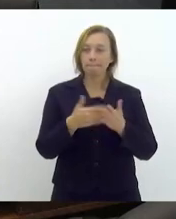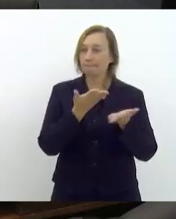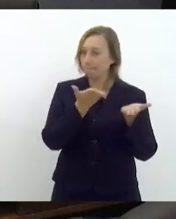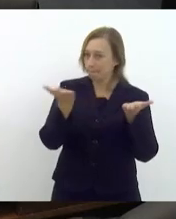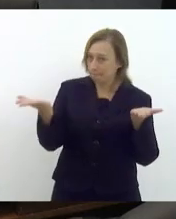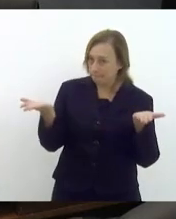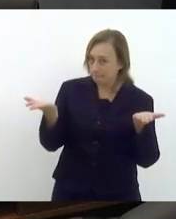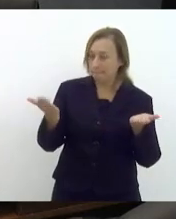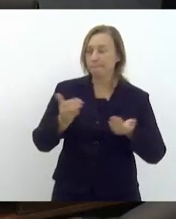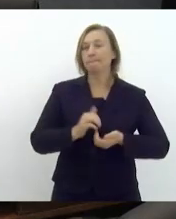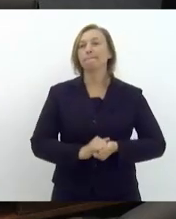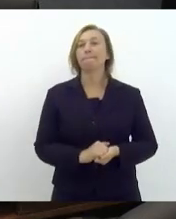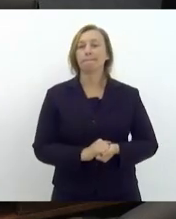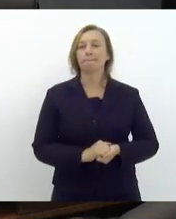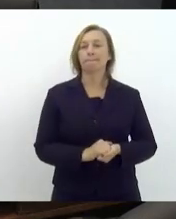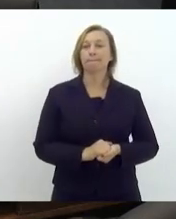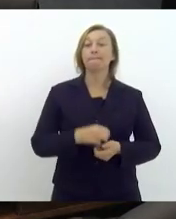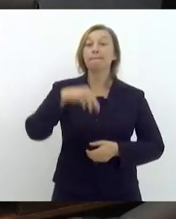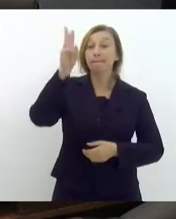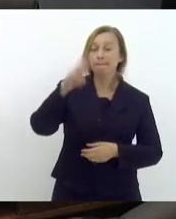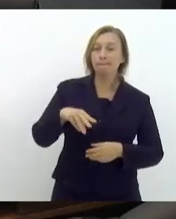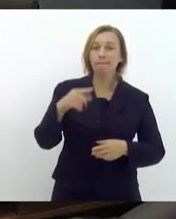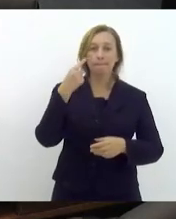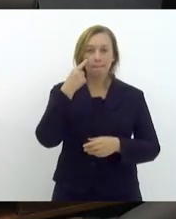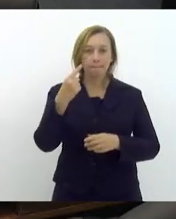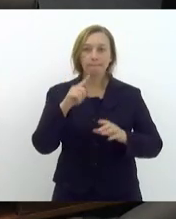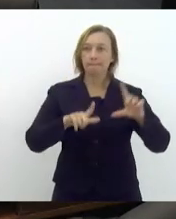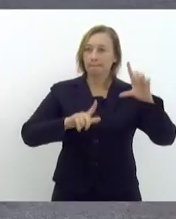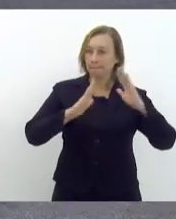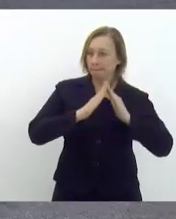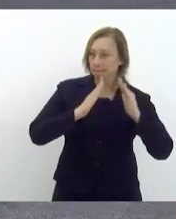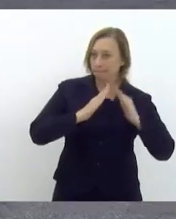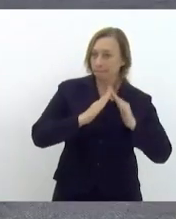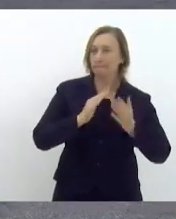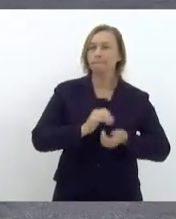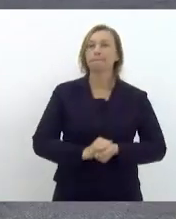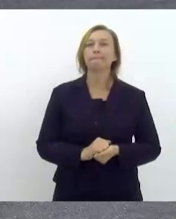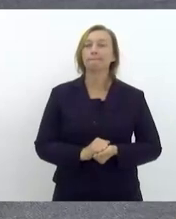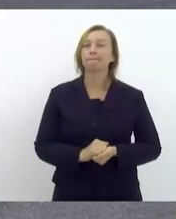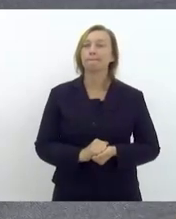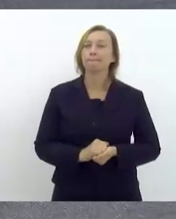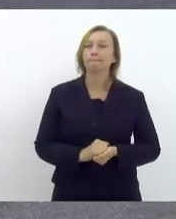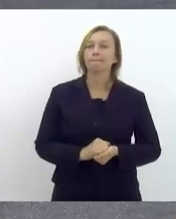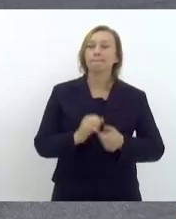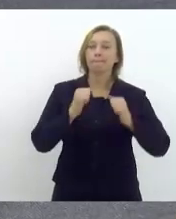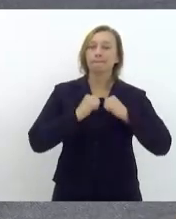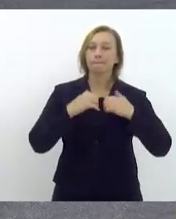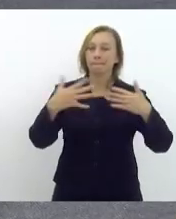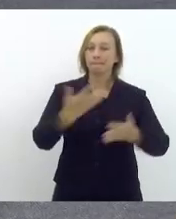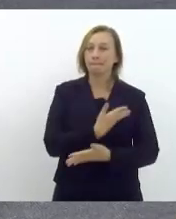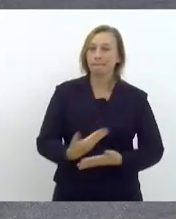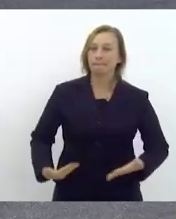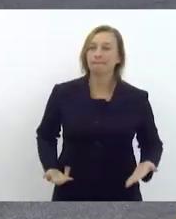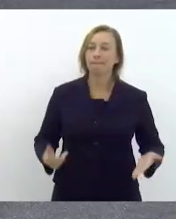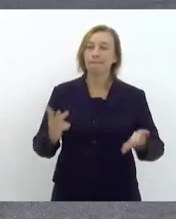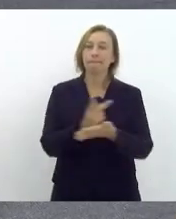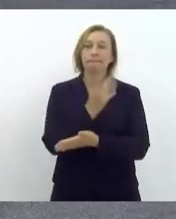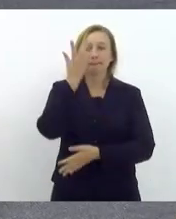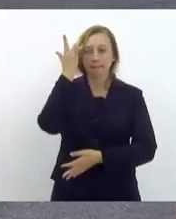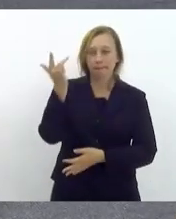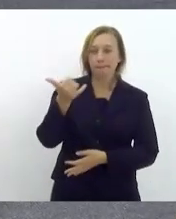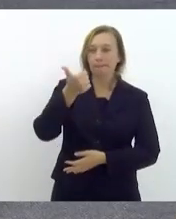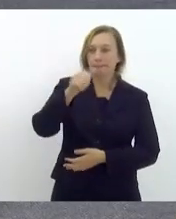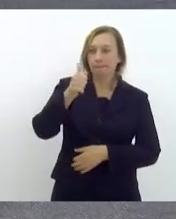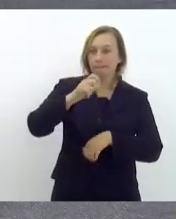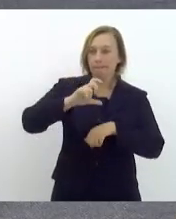todos os presentes quem está nos assistindo em casa é para participar de uma audiência pública que vai acontecer amanhã 11